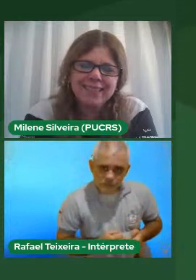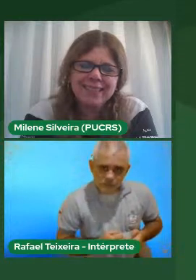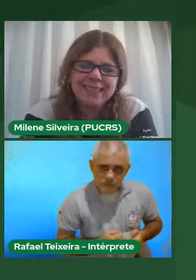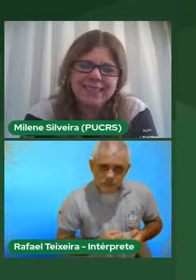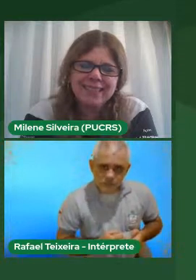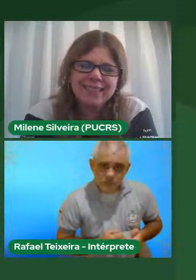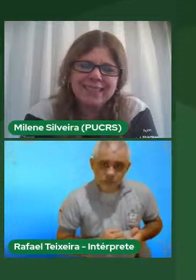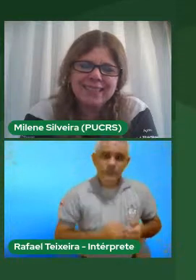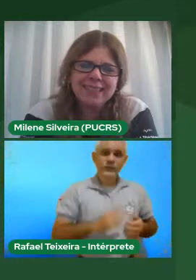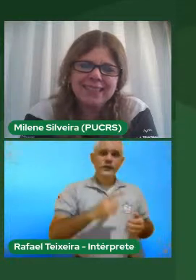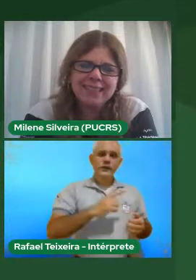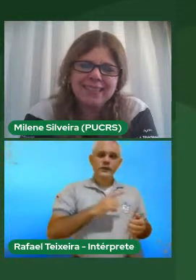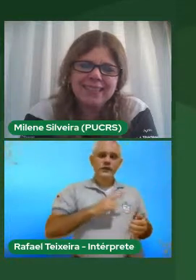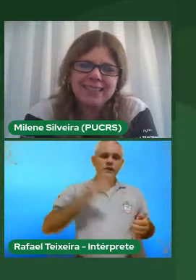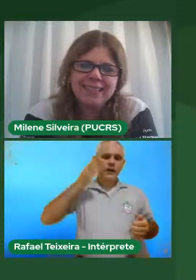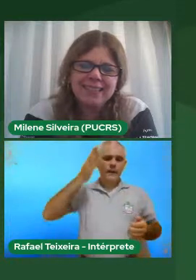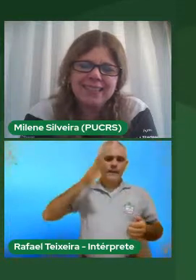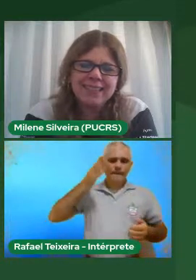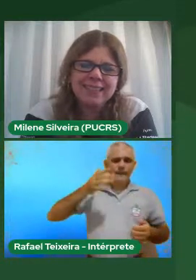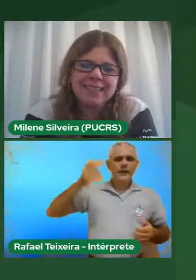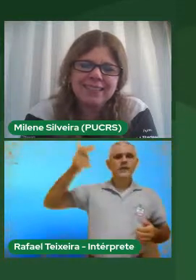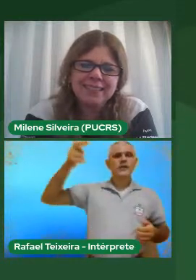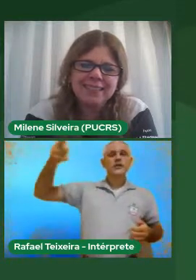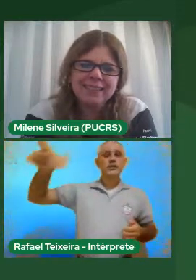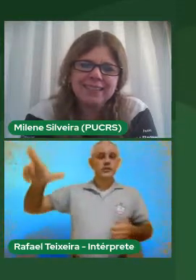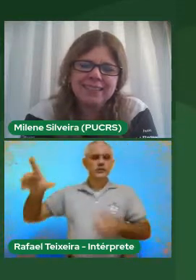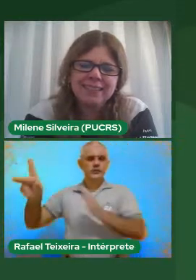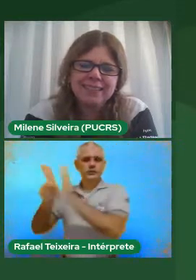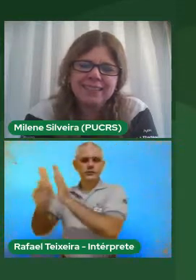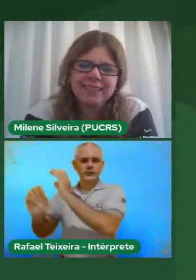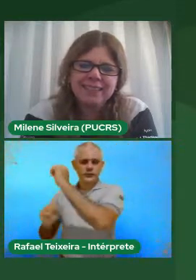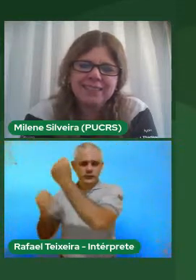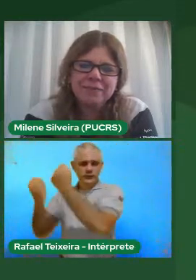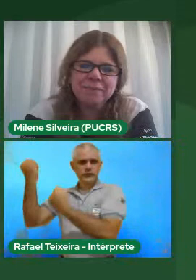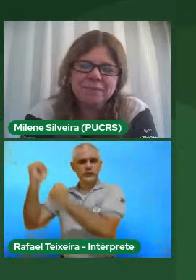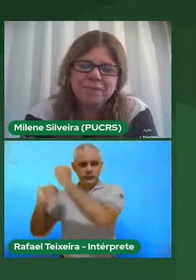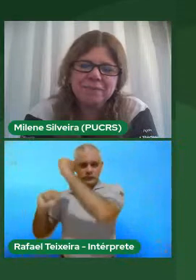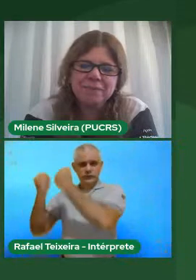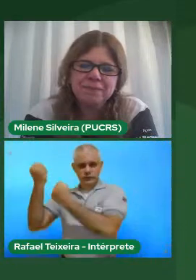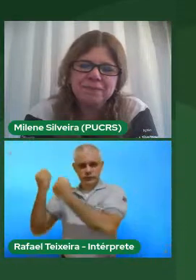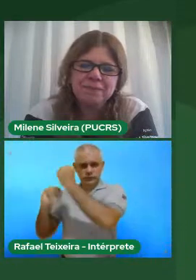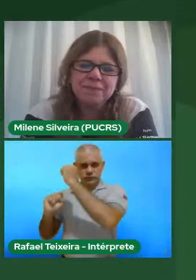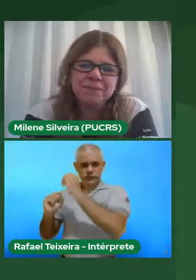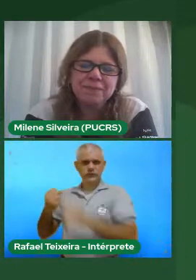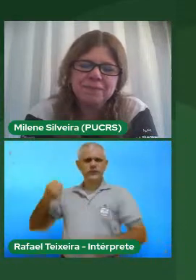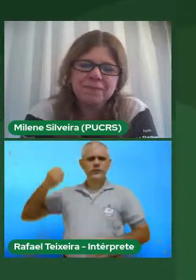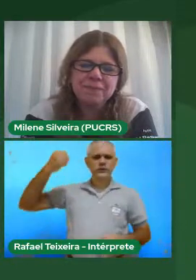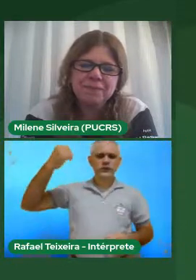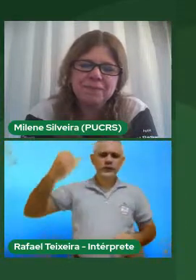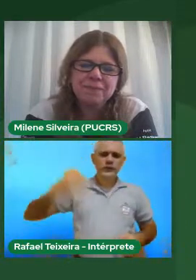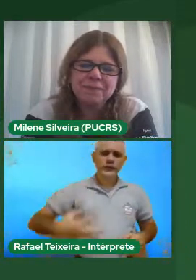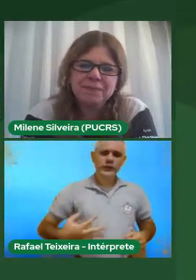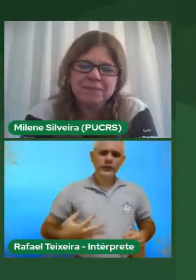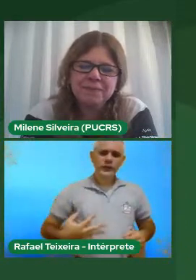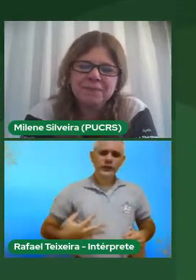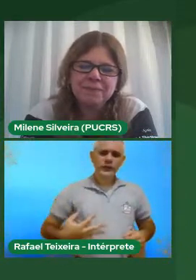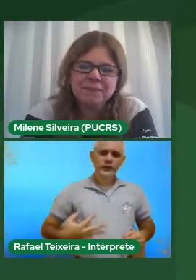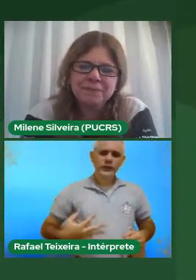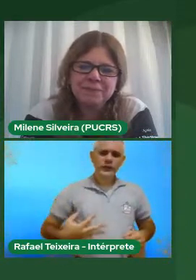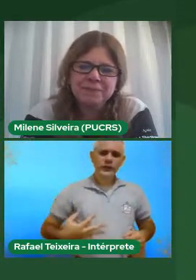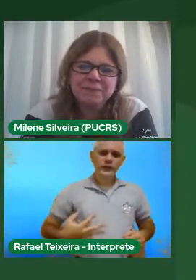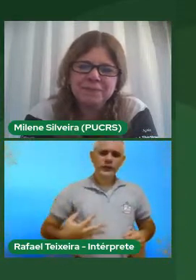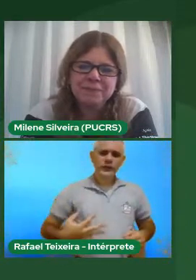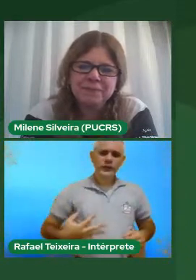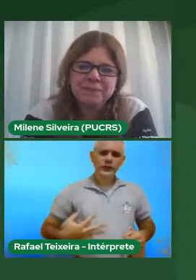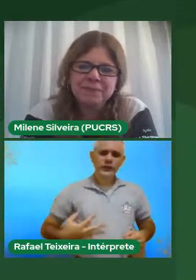do painel, que era da indústria, e que começou apresentando a sua empresa, dizendo que a empresa tem mais de 30